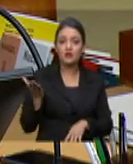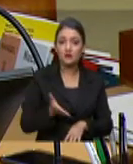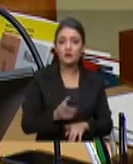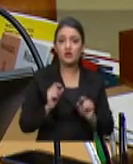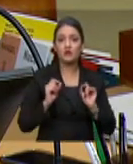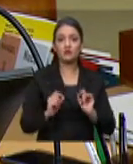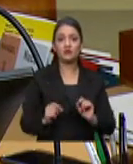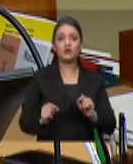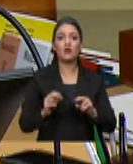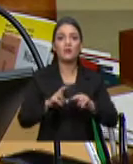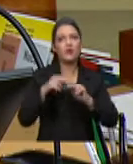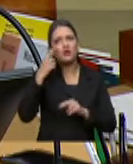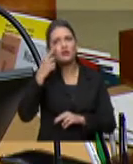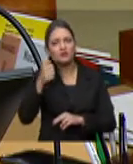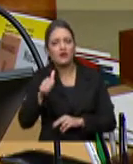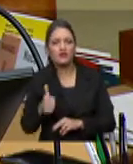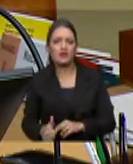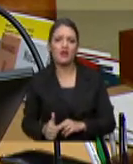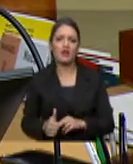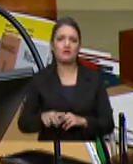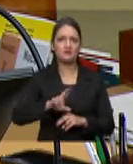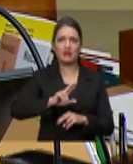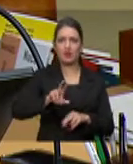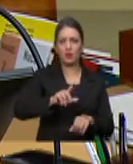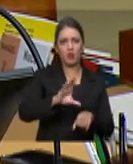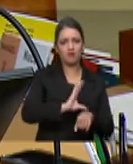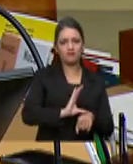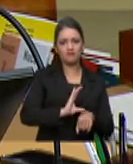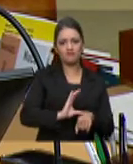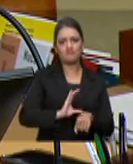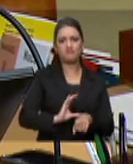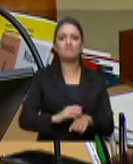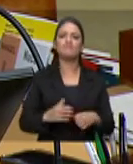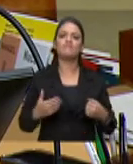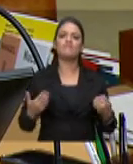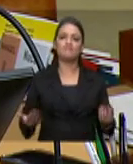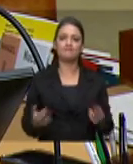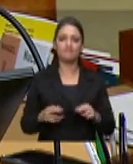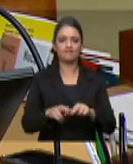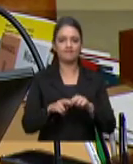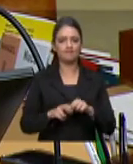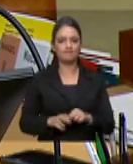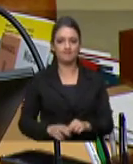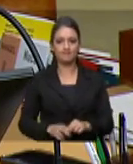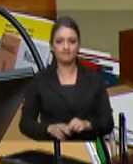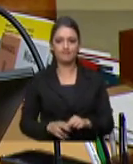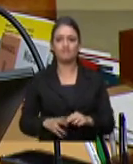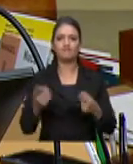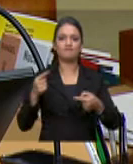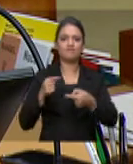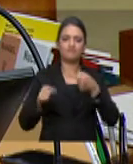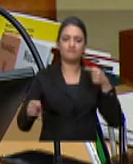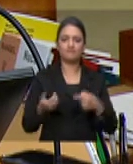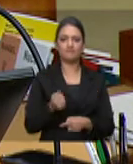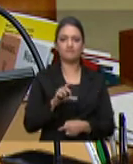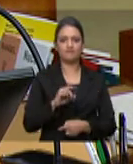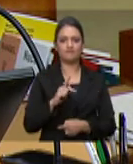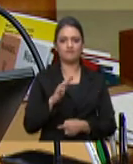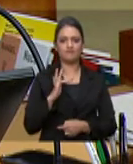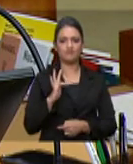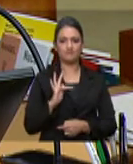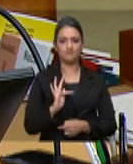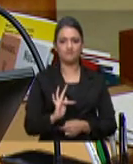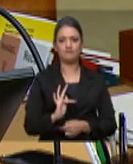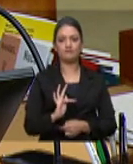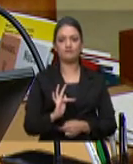ordem infraconstitucional, o que seria inviável em um controle abstrato dessa natureza.